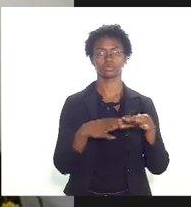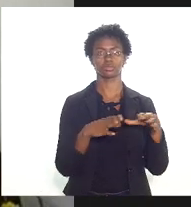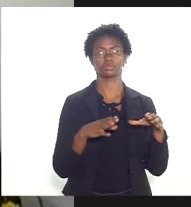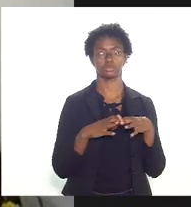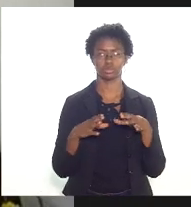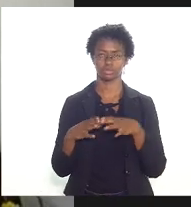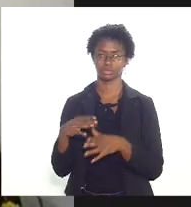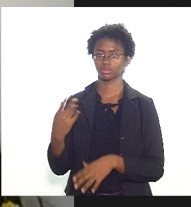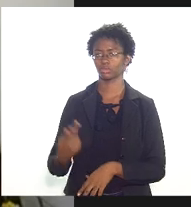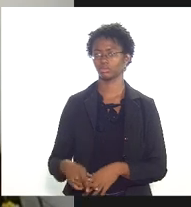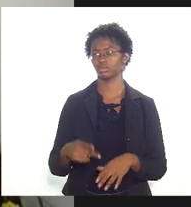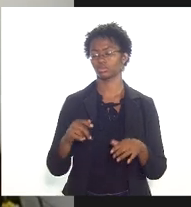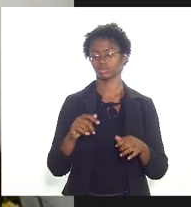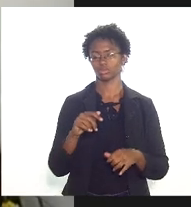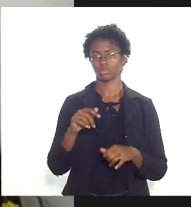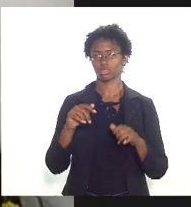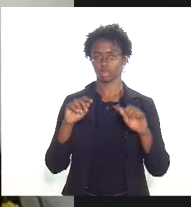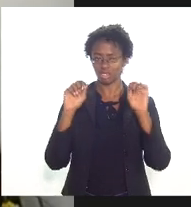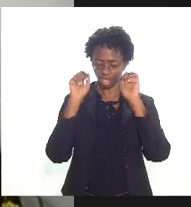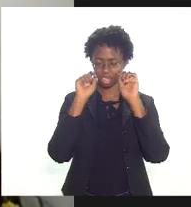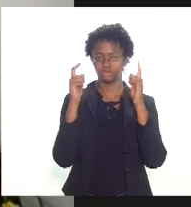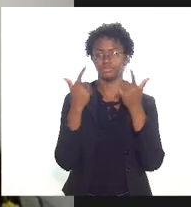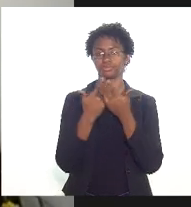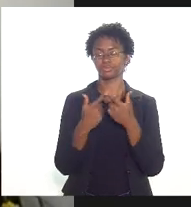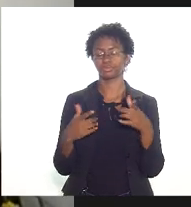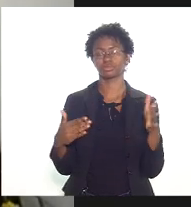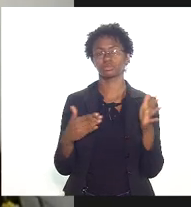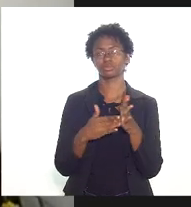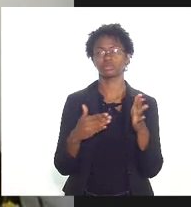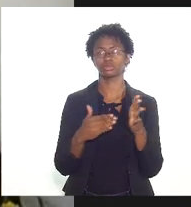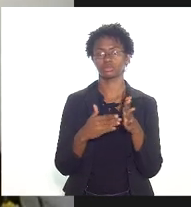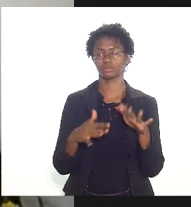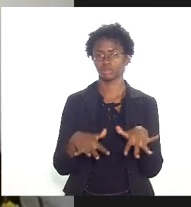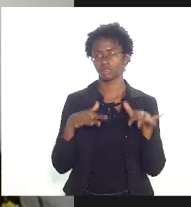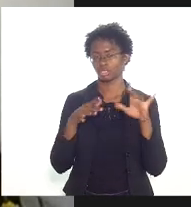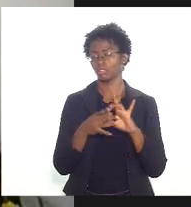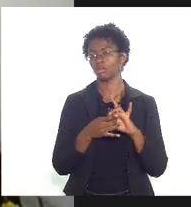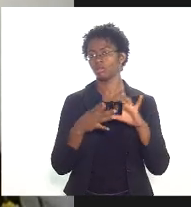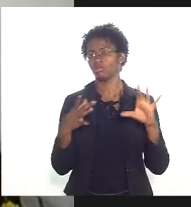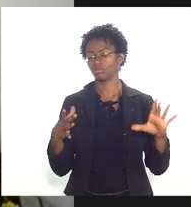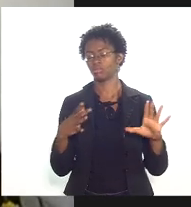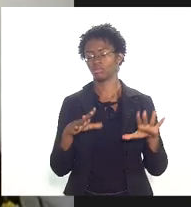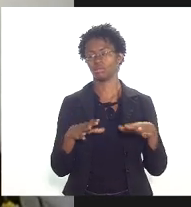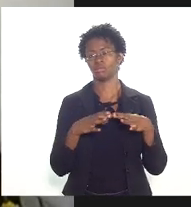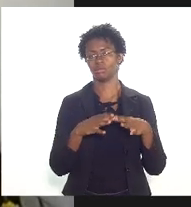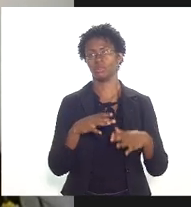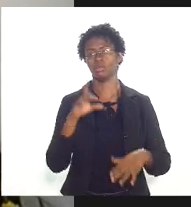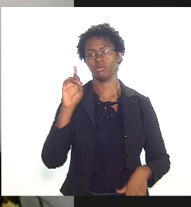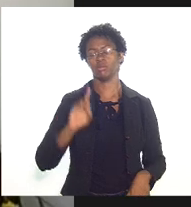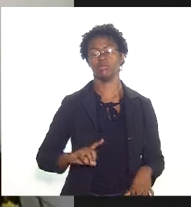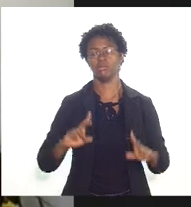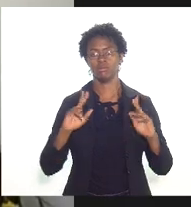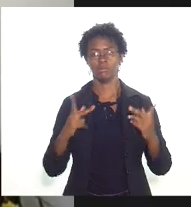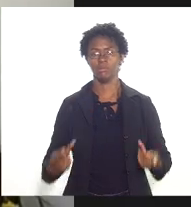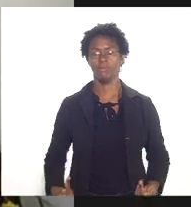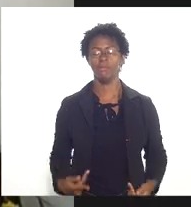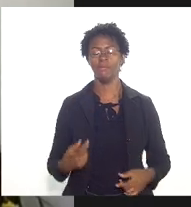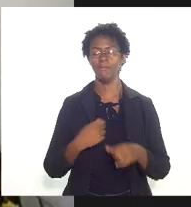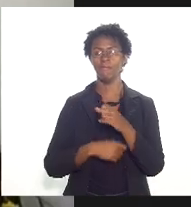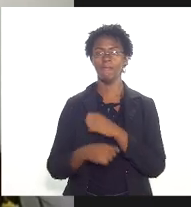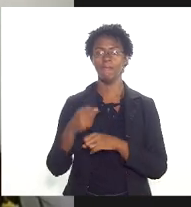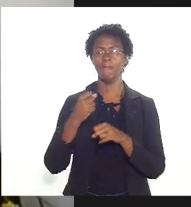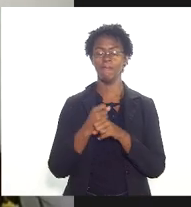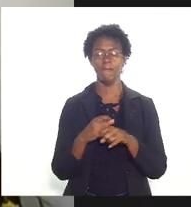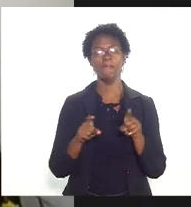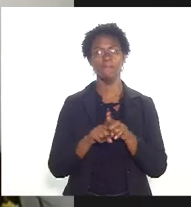dessa casa Legislativa EA última audiência pública da comissão de direitos humanos no ano passado foi